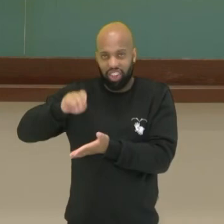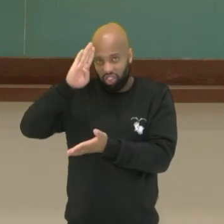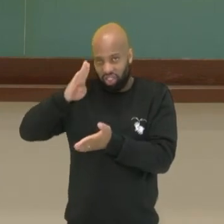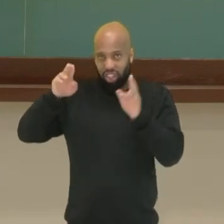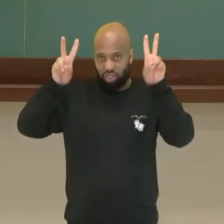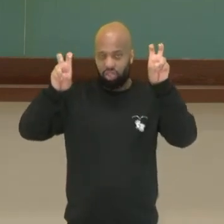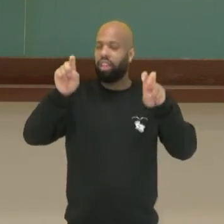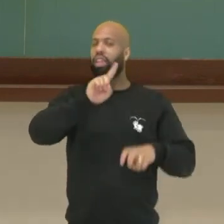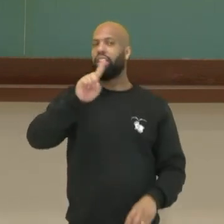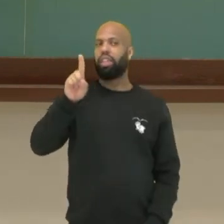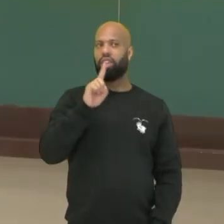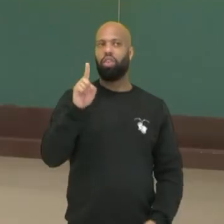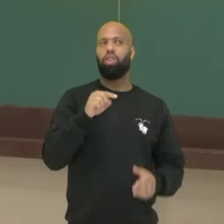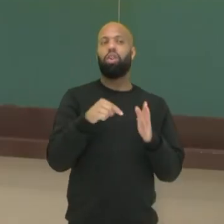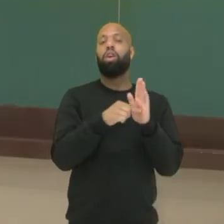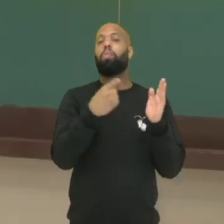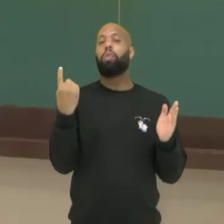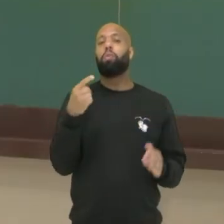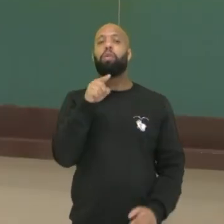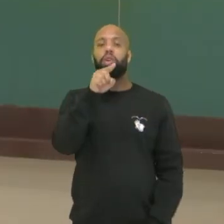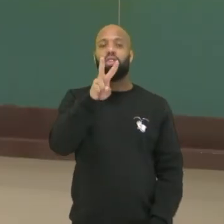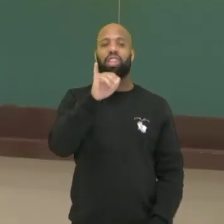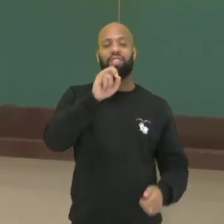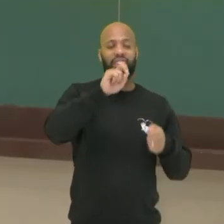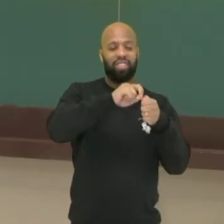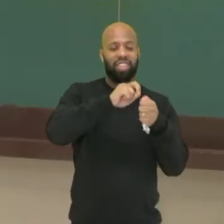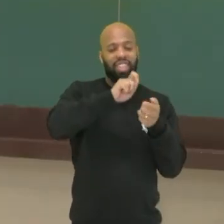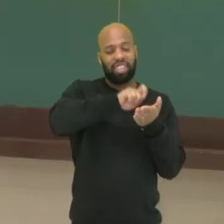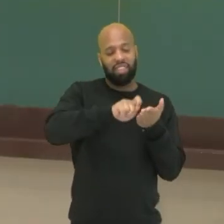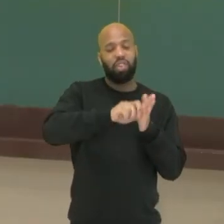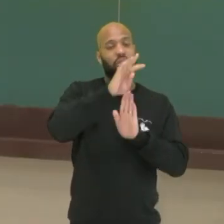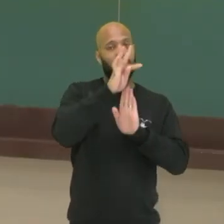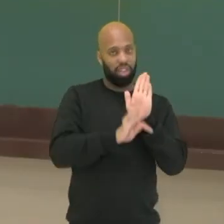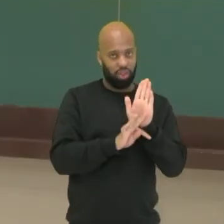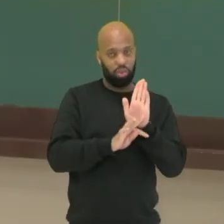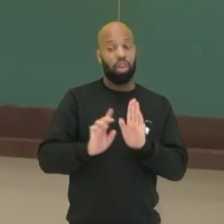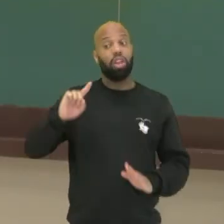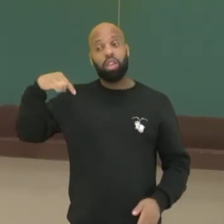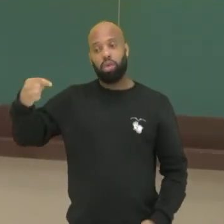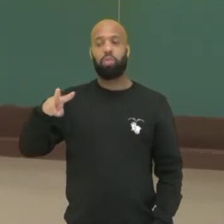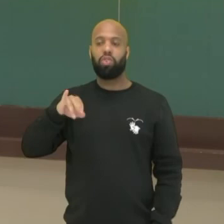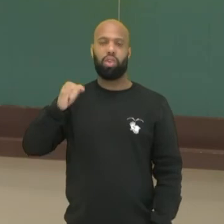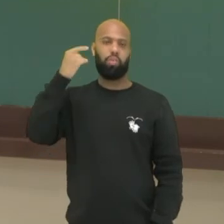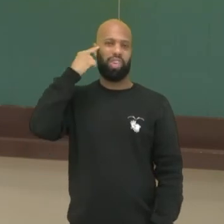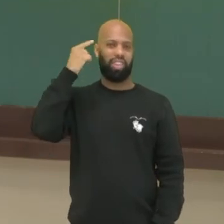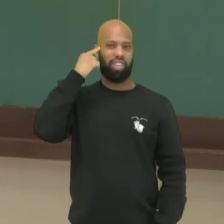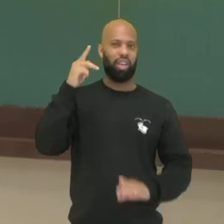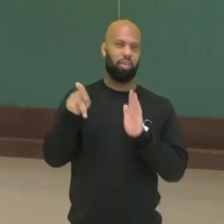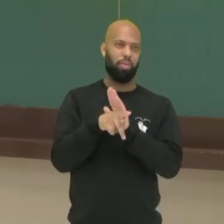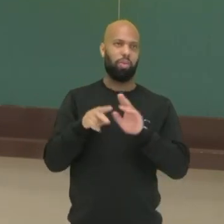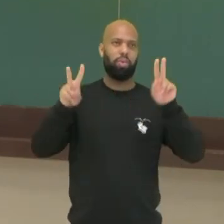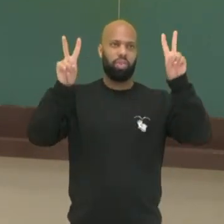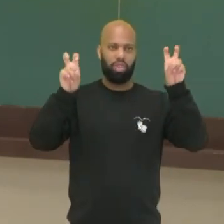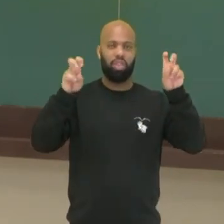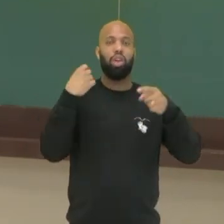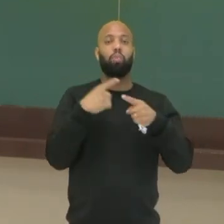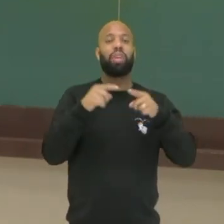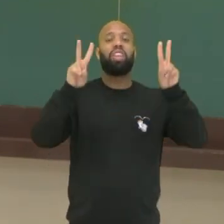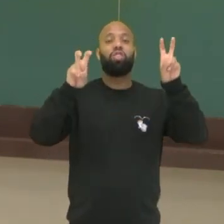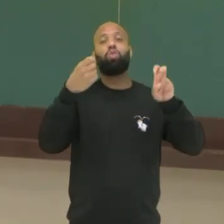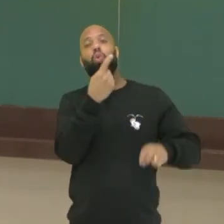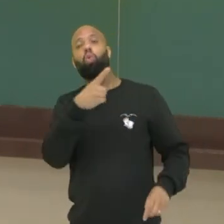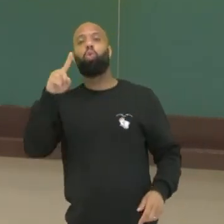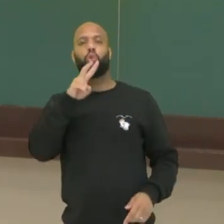escrito. Ele não é o primeiro a ser escrito. Na verdade, o título é a última coisa a